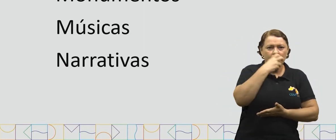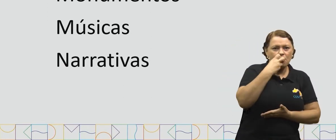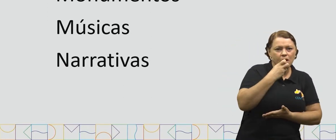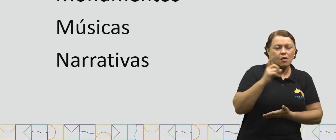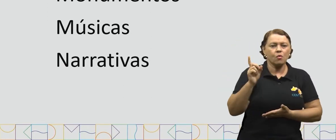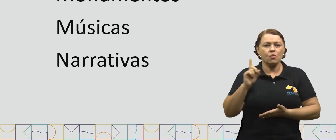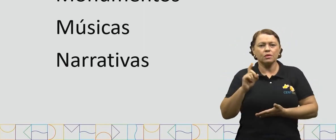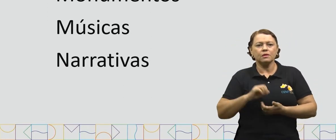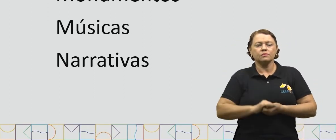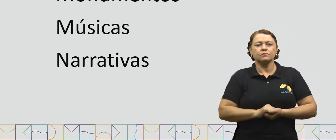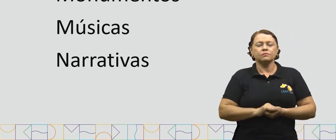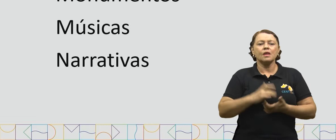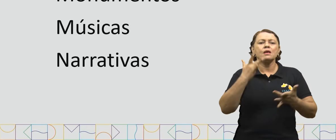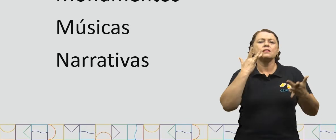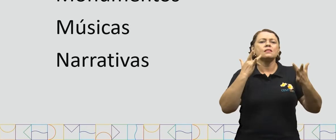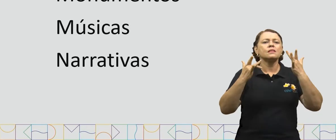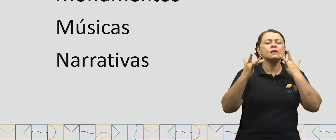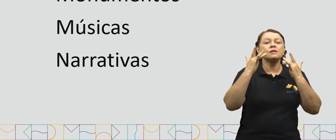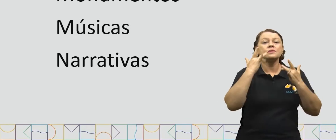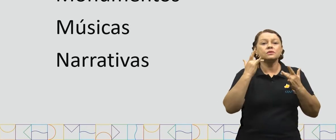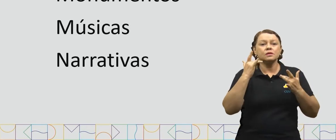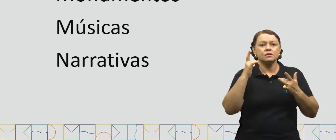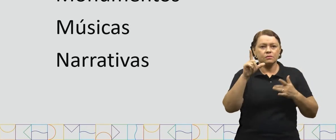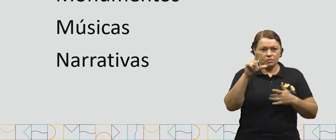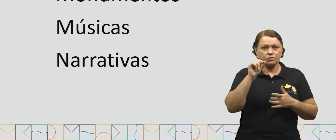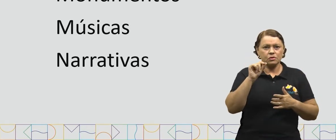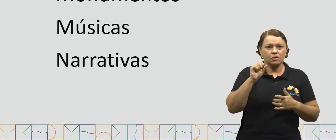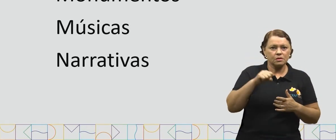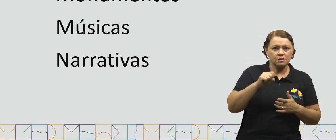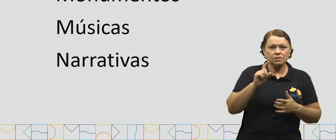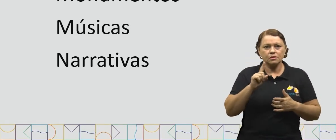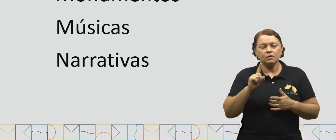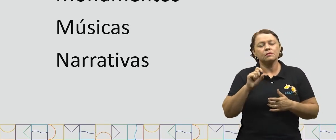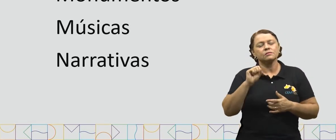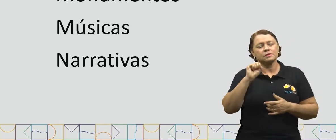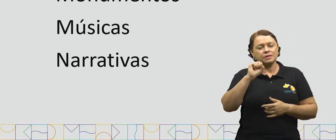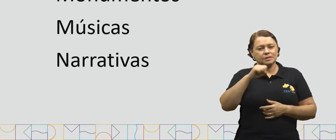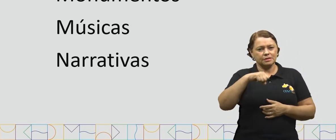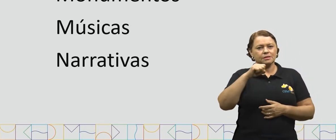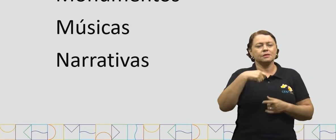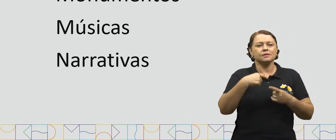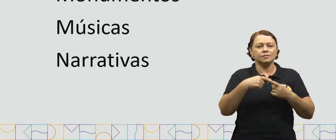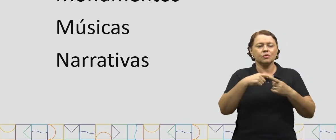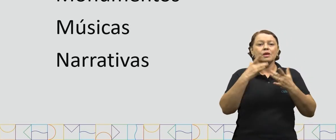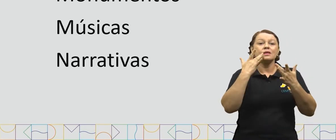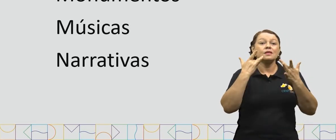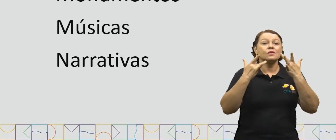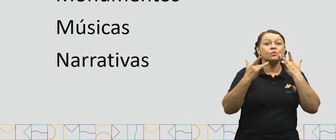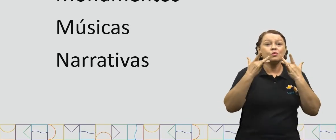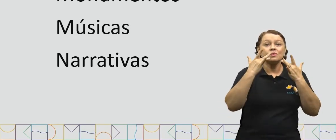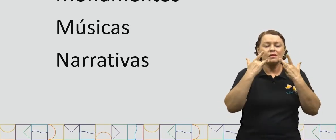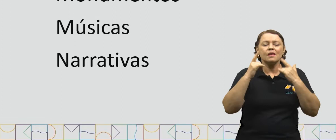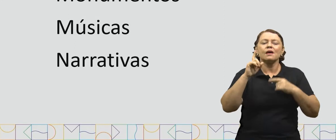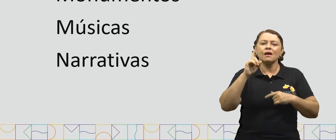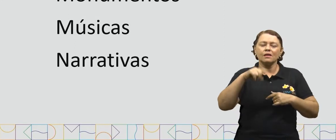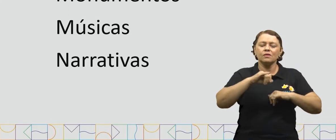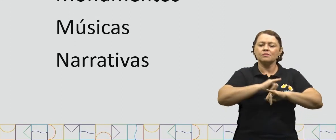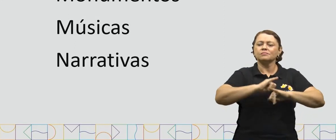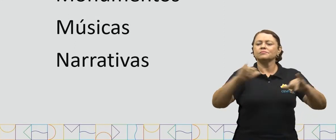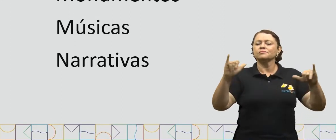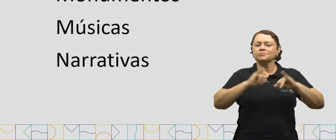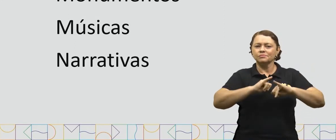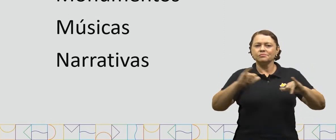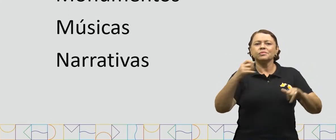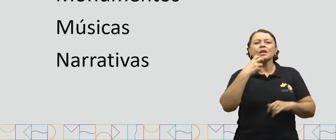certo? Dramatização. A gente marca ou não? Vamos marcar sim, a dramatização é sim uma forma de transmissão